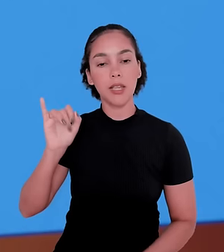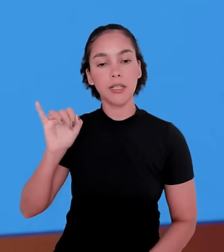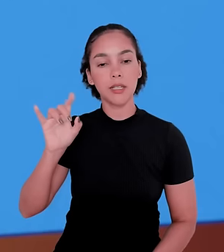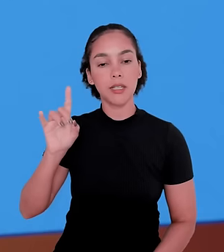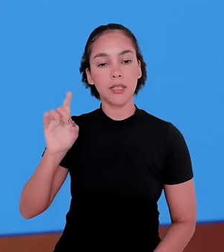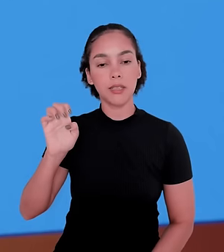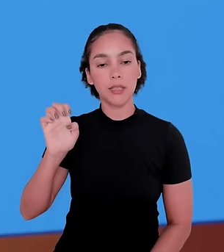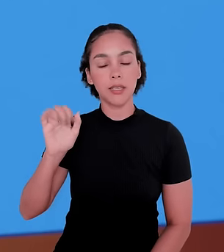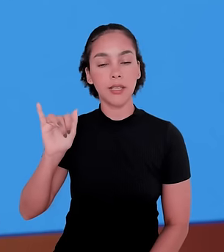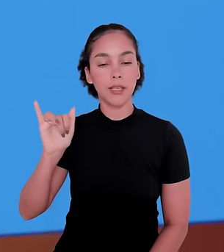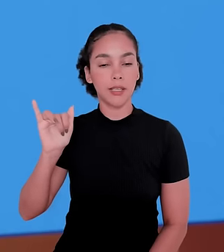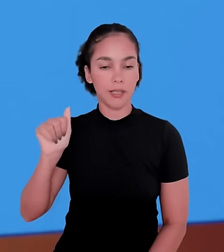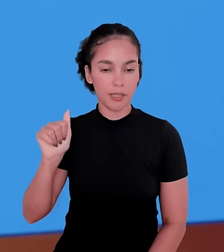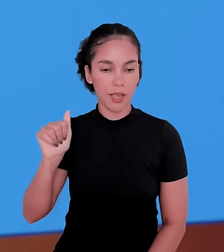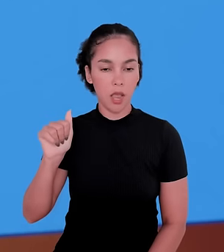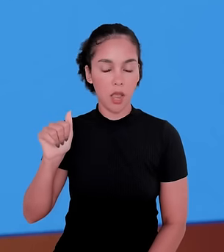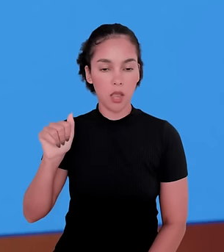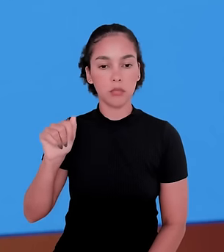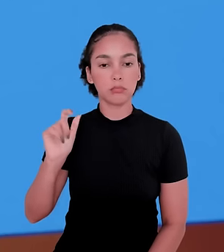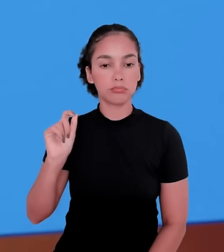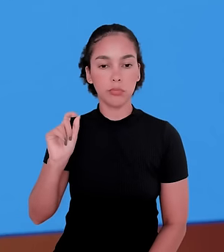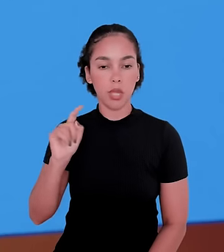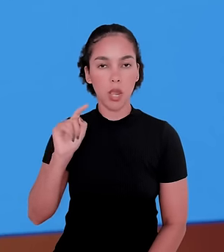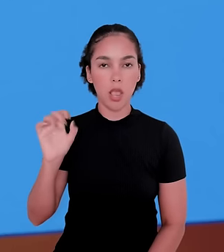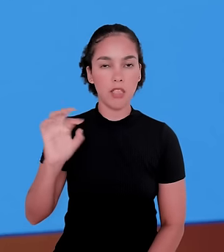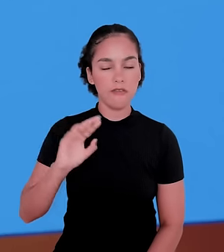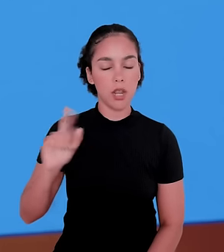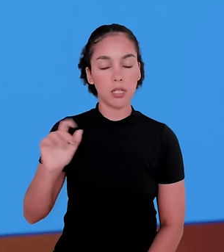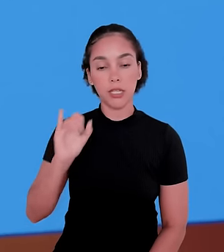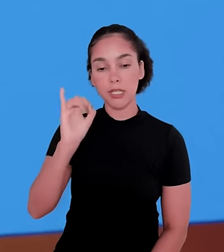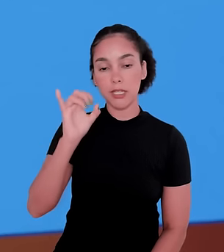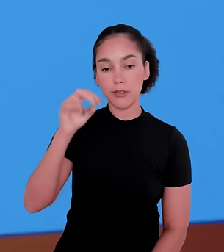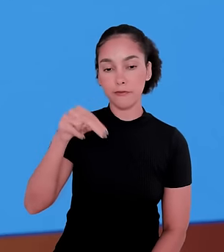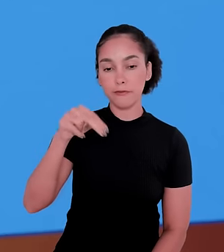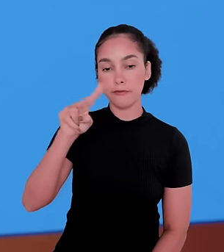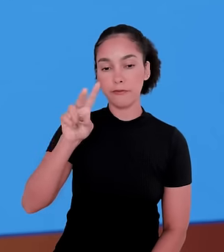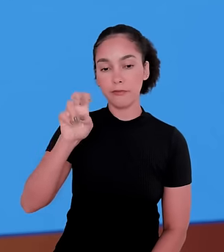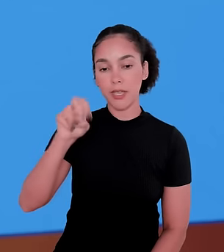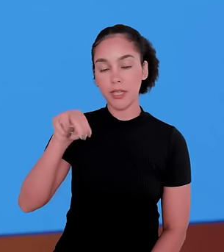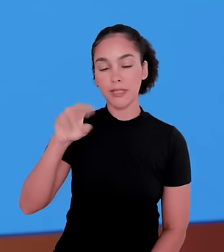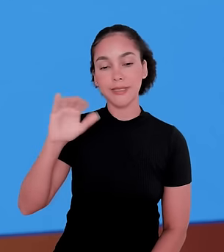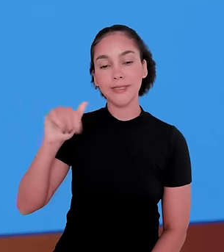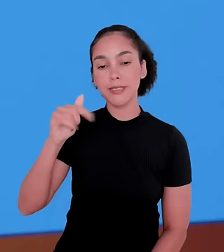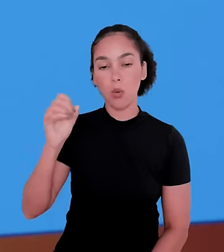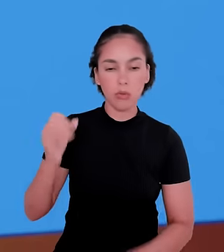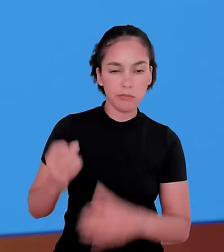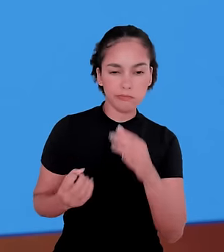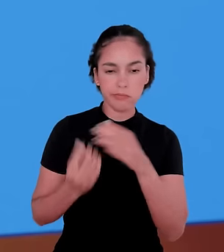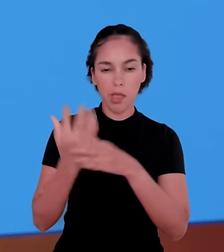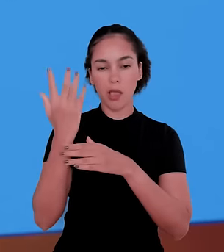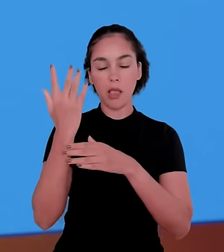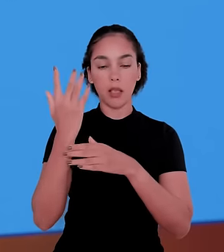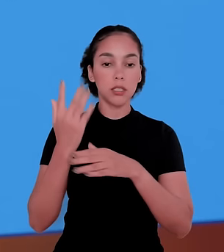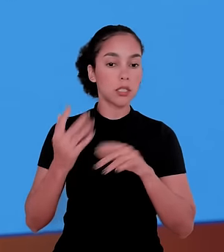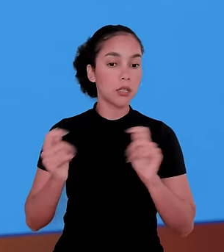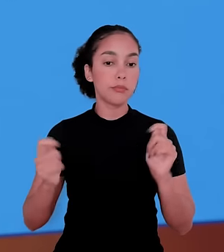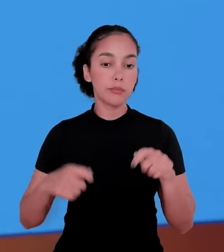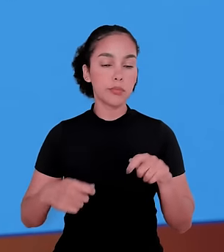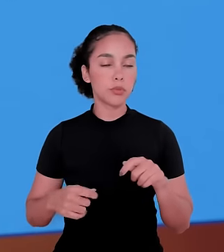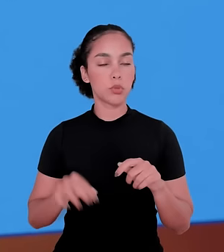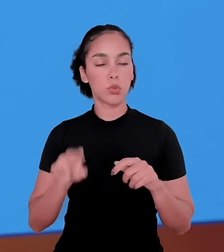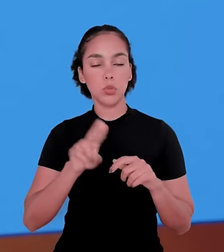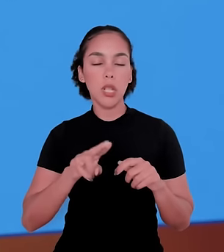você imagina né hipotetiza e tudo mais a invenção já é algo que você vai concretizar né E vai ter uma